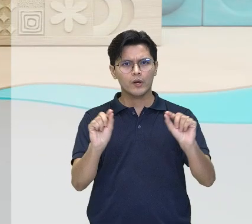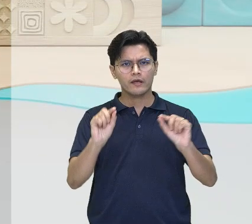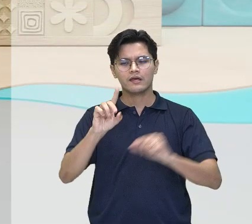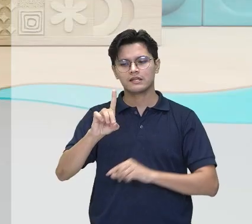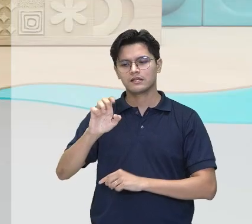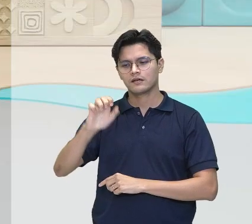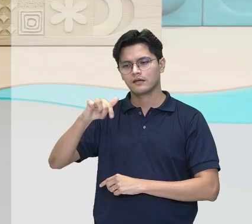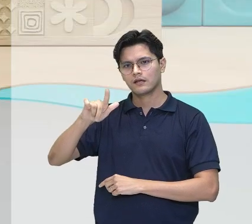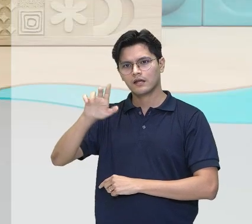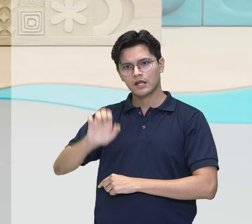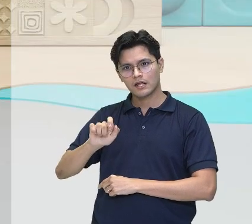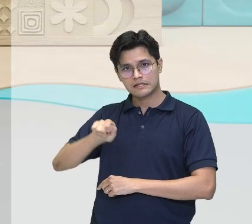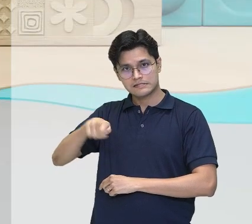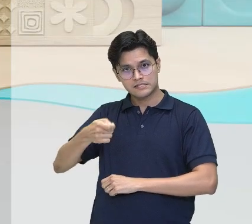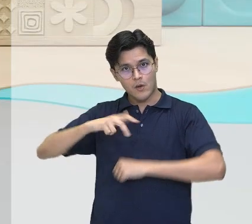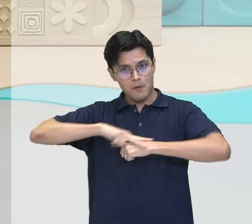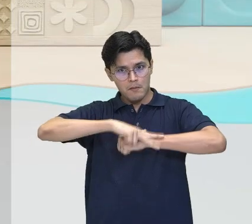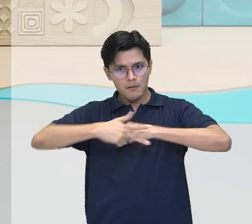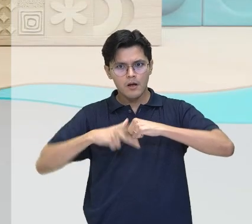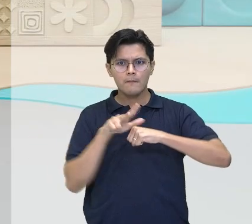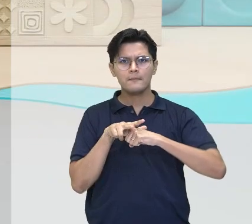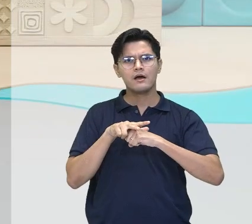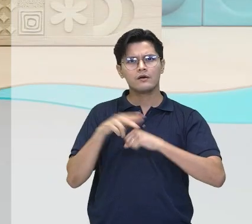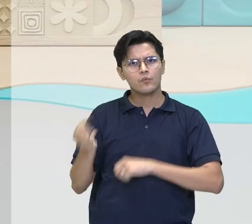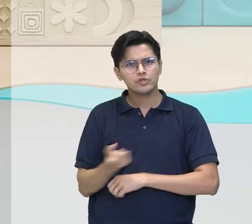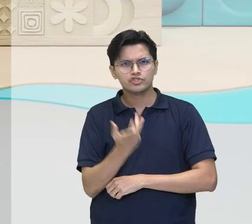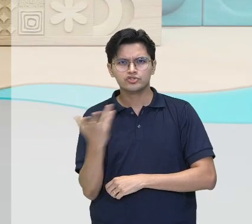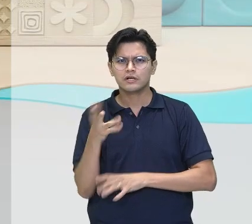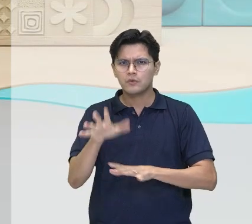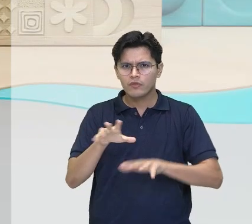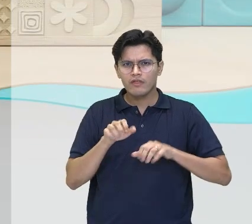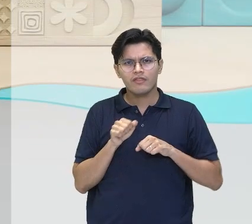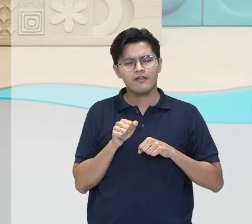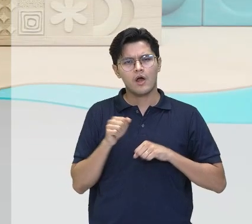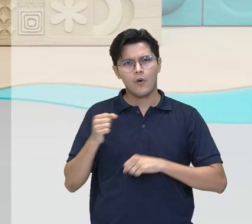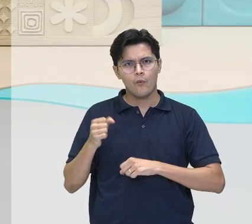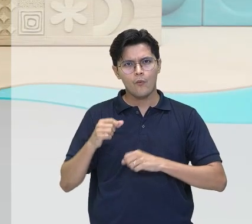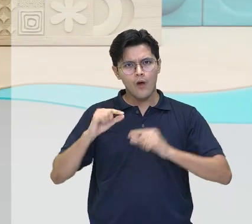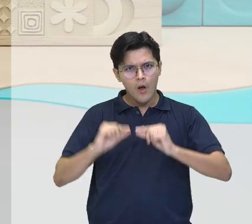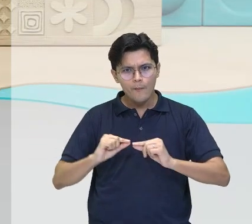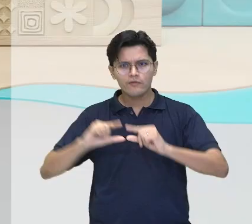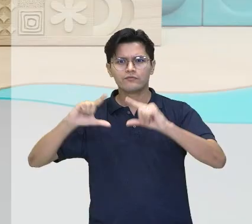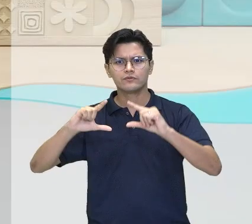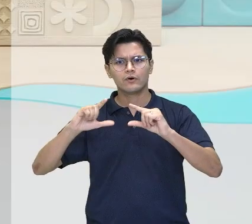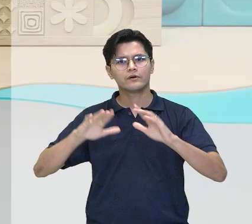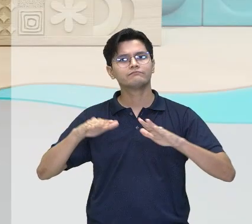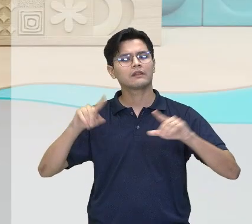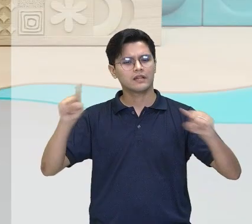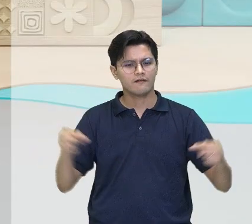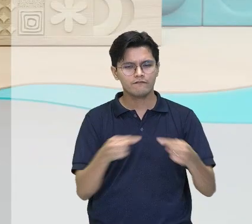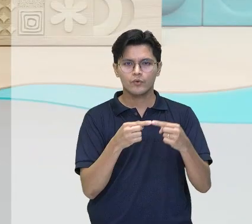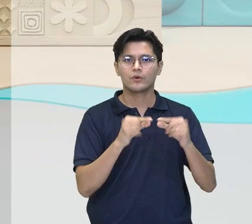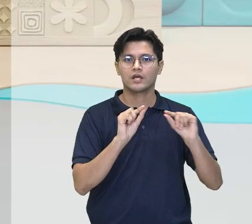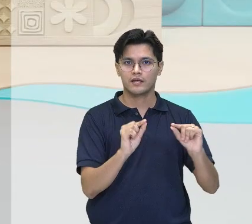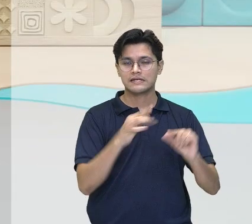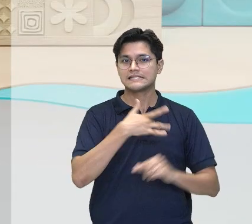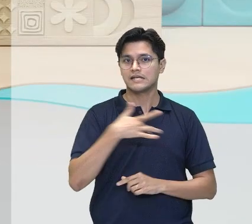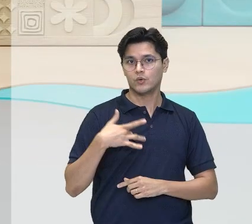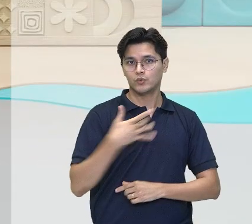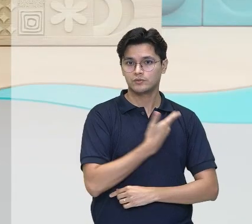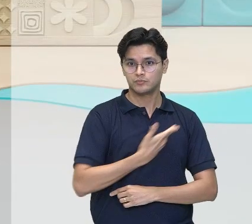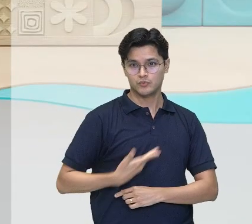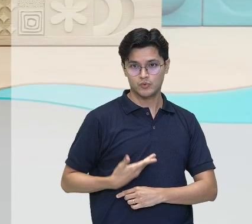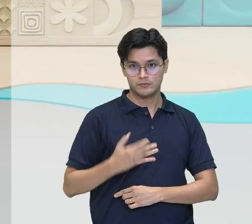que aumentou. Então, aqui nós estamos falando de saúde pública, querendo ou não, Porque se está tendo muito caso em um